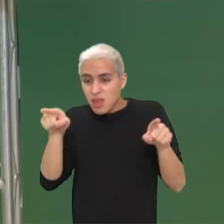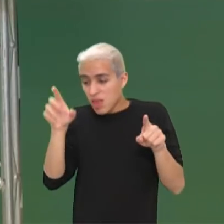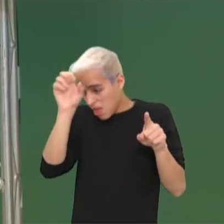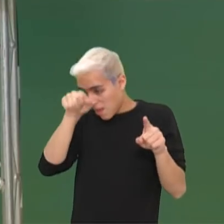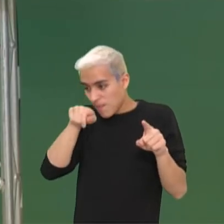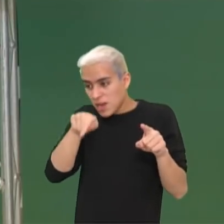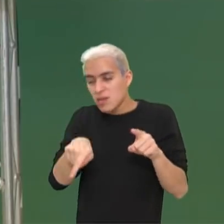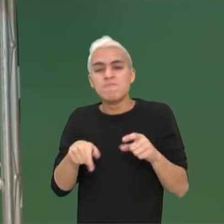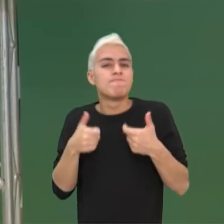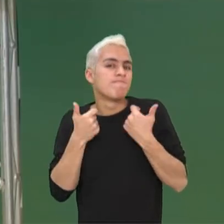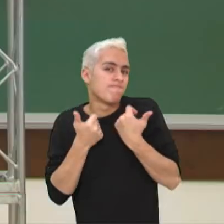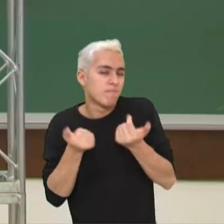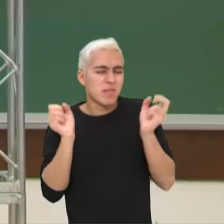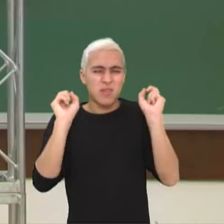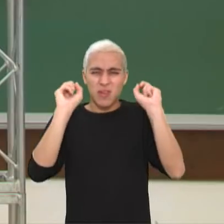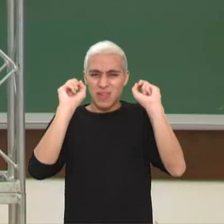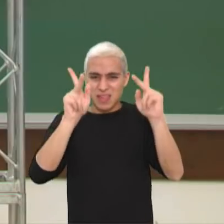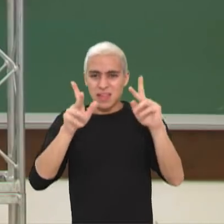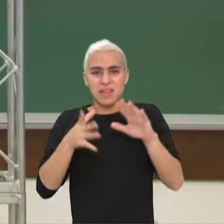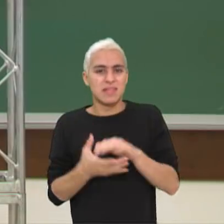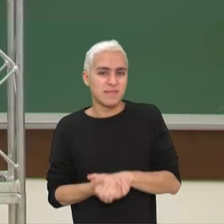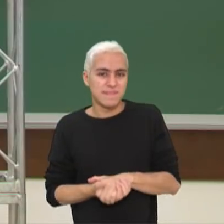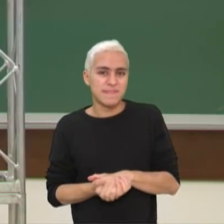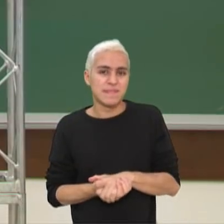aprendido isso, ok?